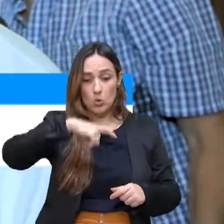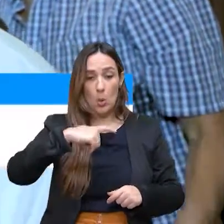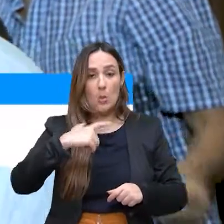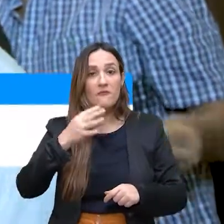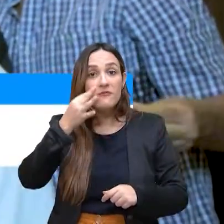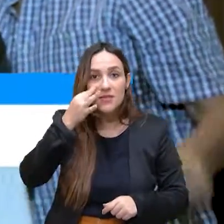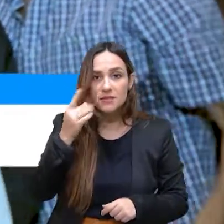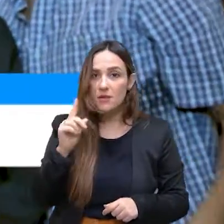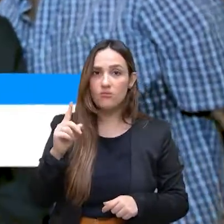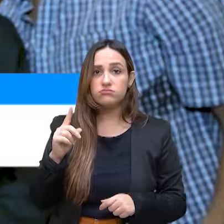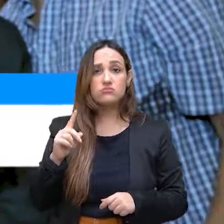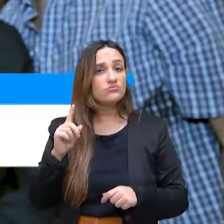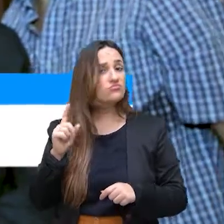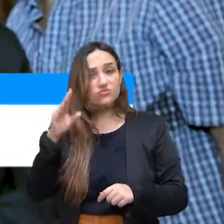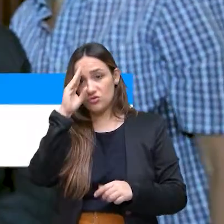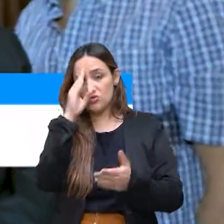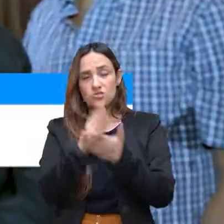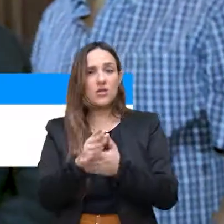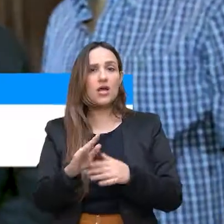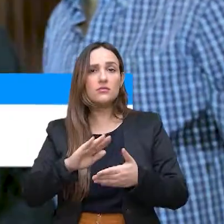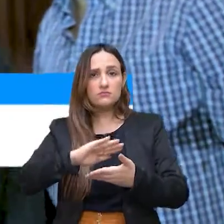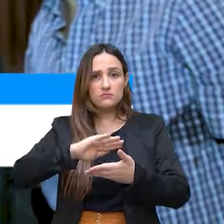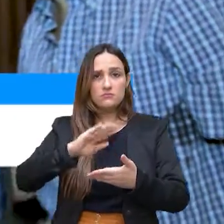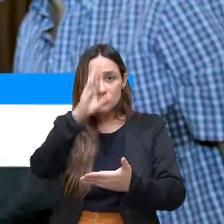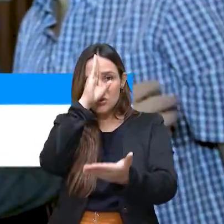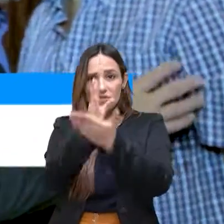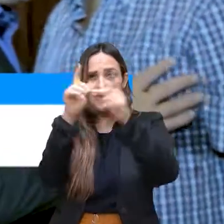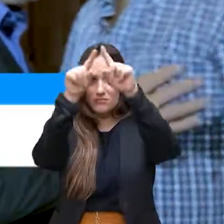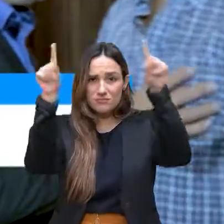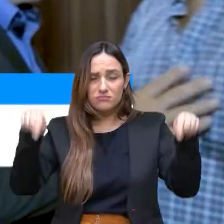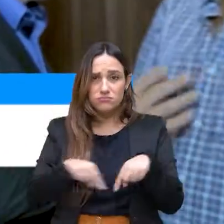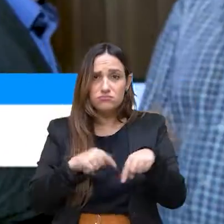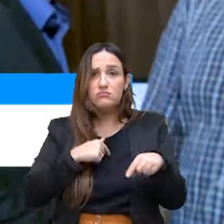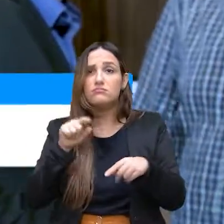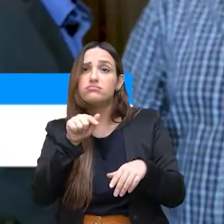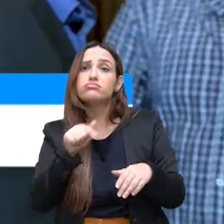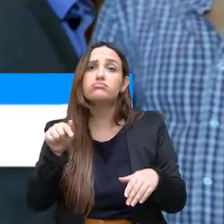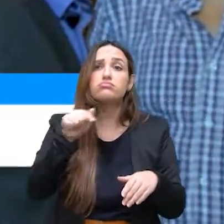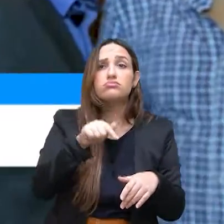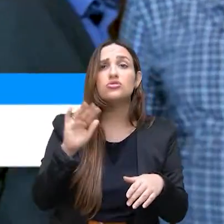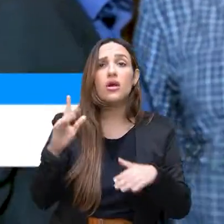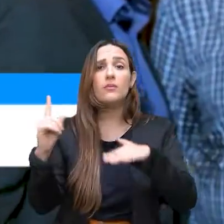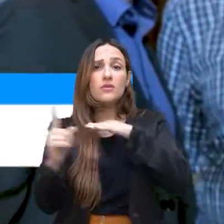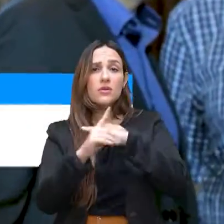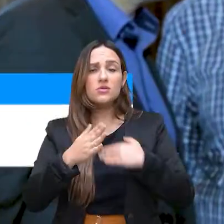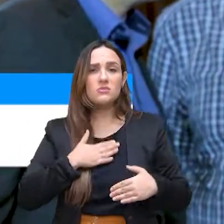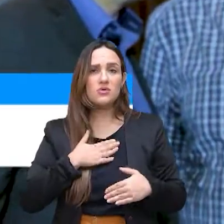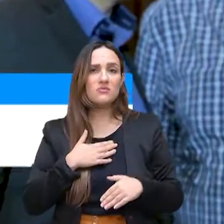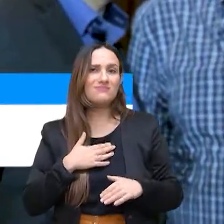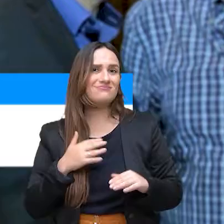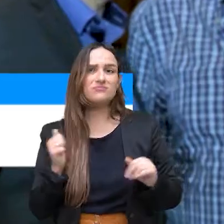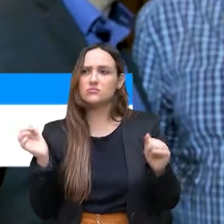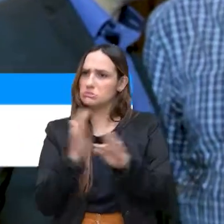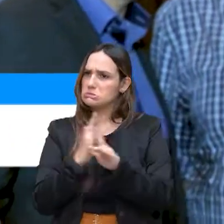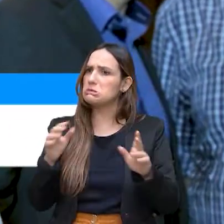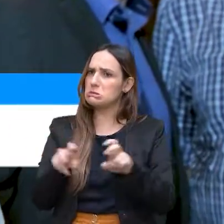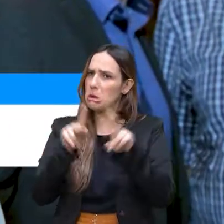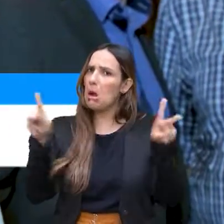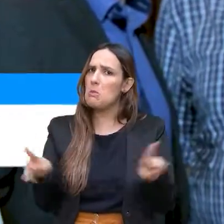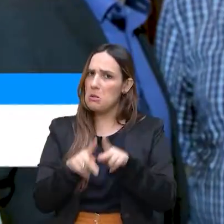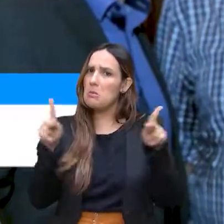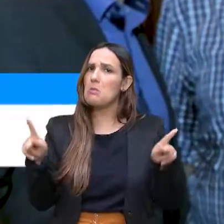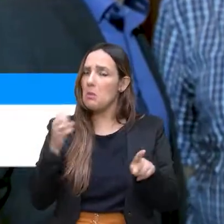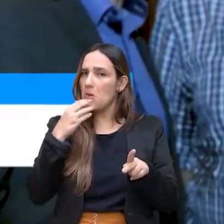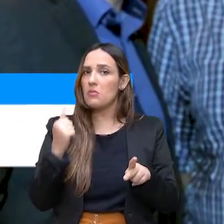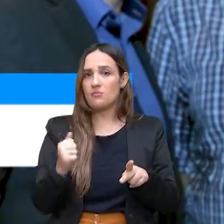temos atendentes, né? Para facilitar e num shopping com grande movimento, e que nós